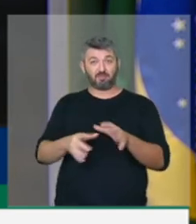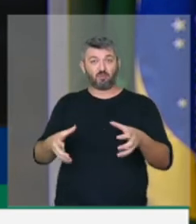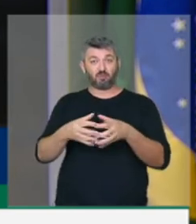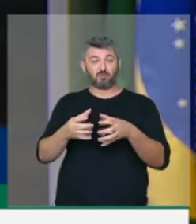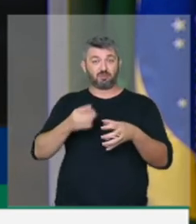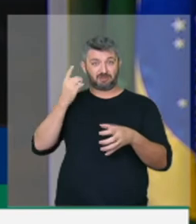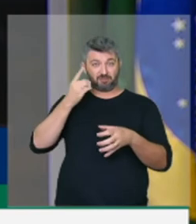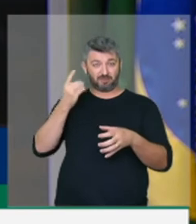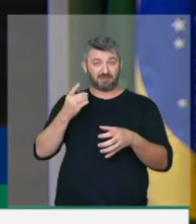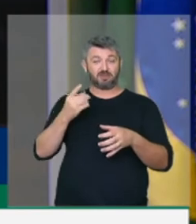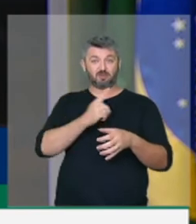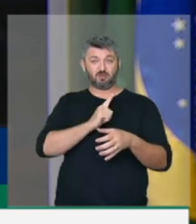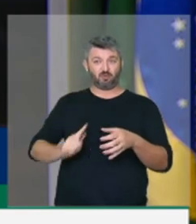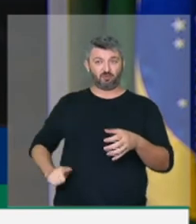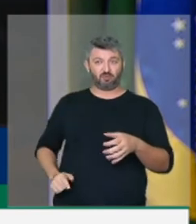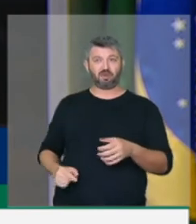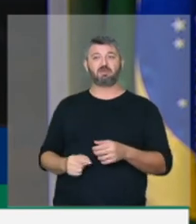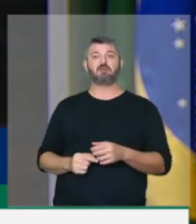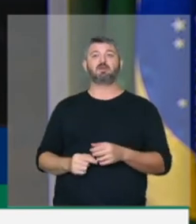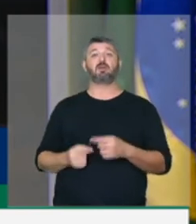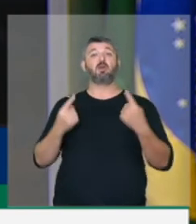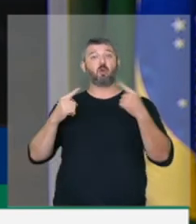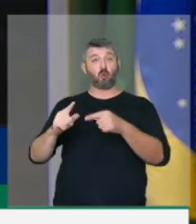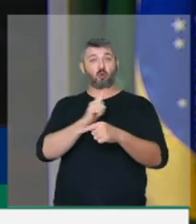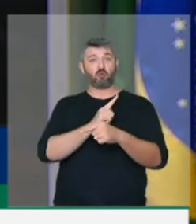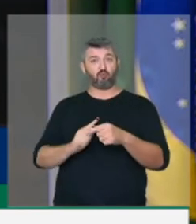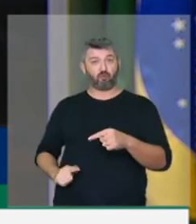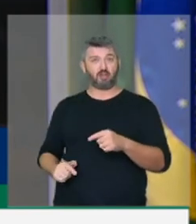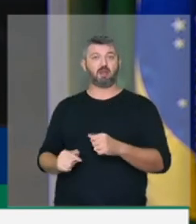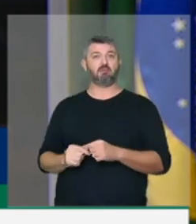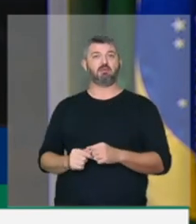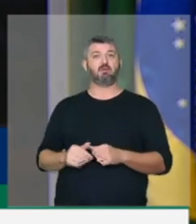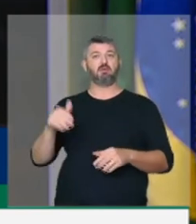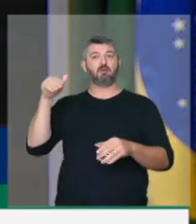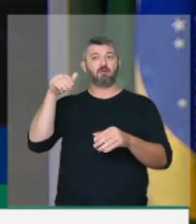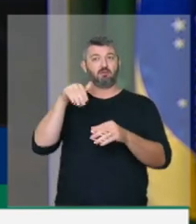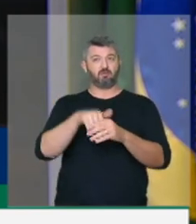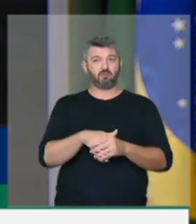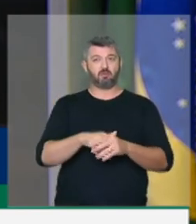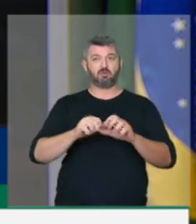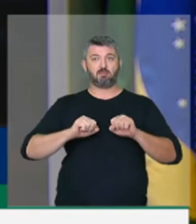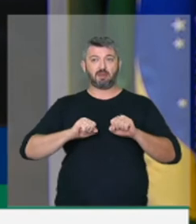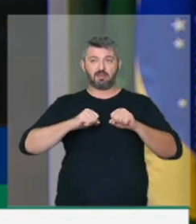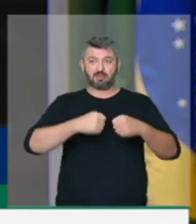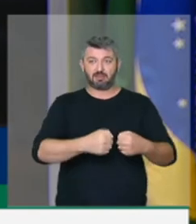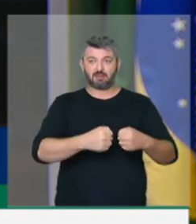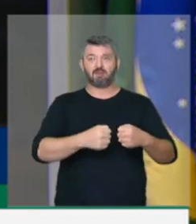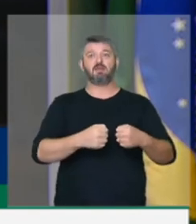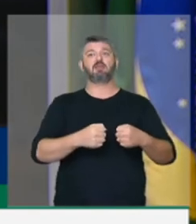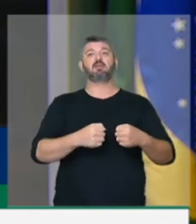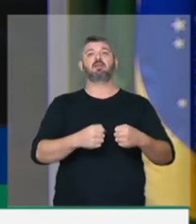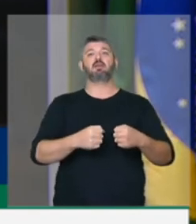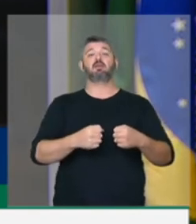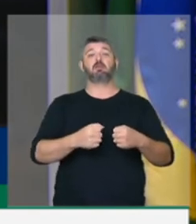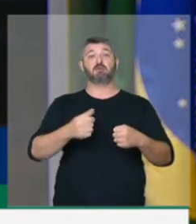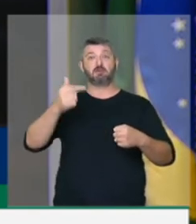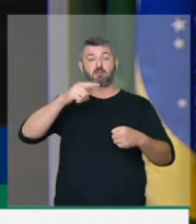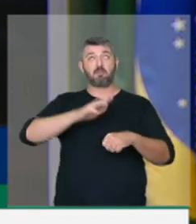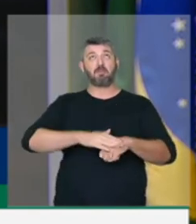governo, contrariando a orientação do governo, votaram pela defesa daquilo que, repito, é